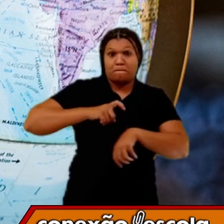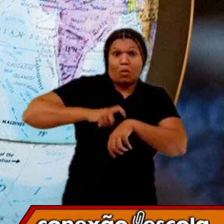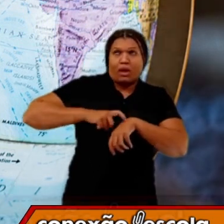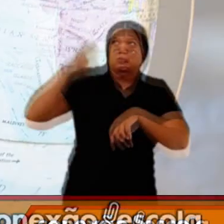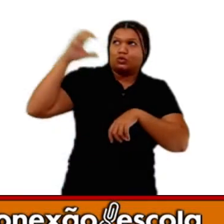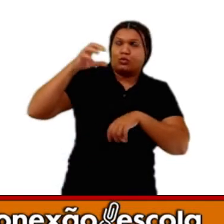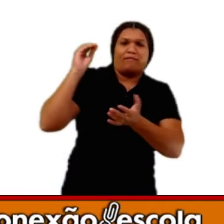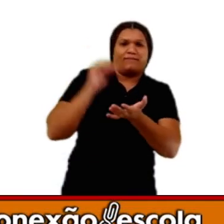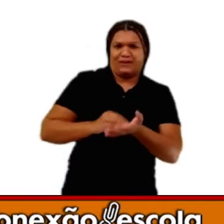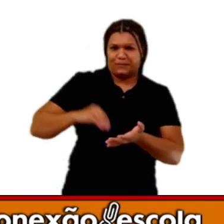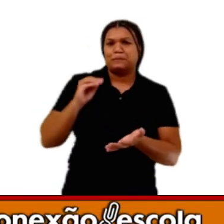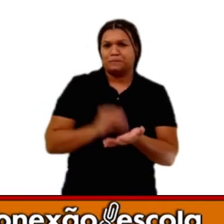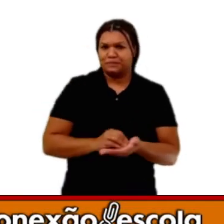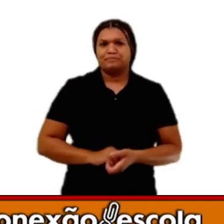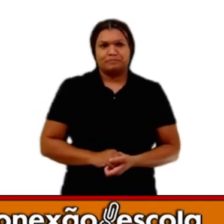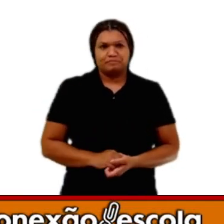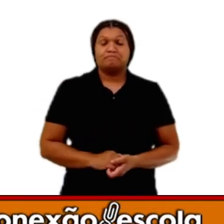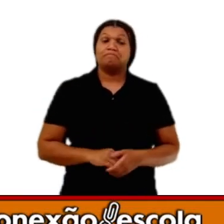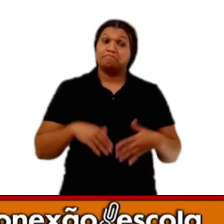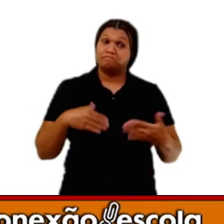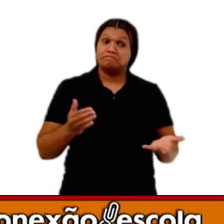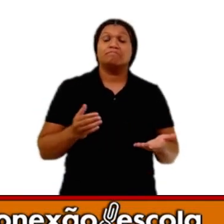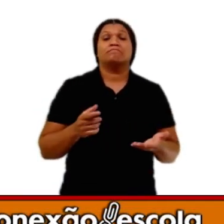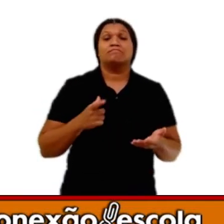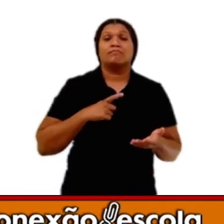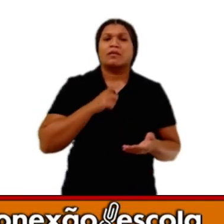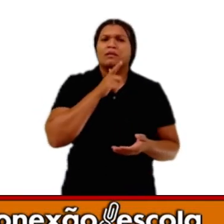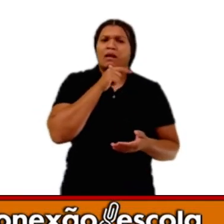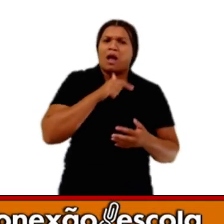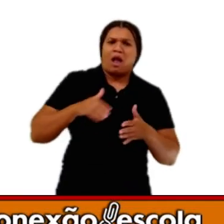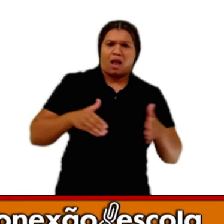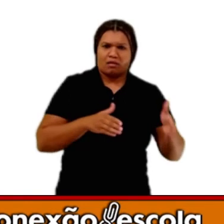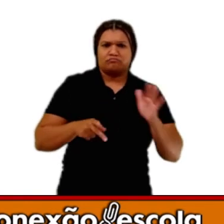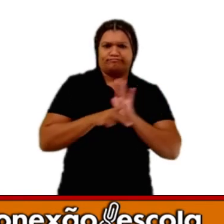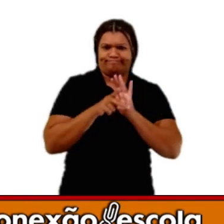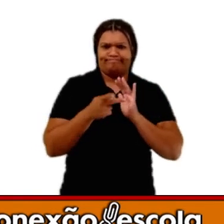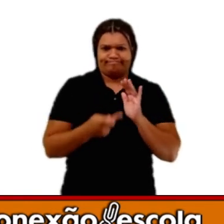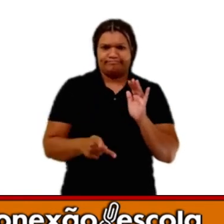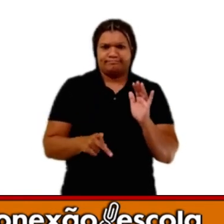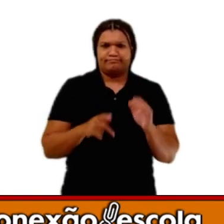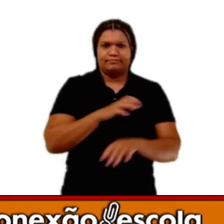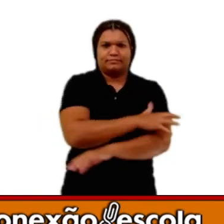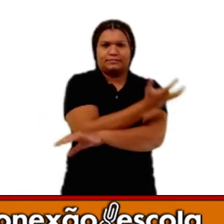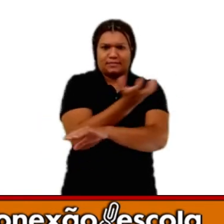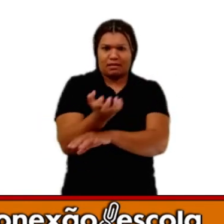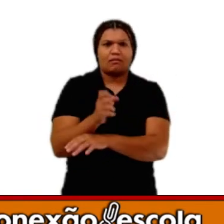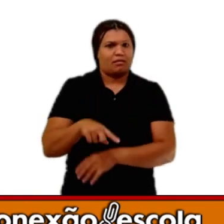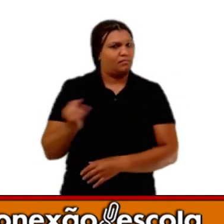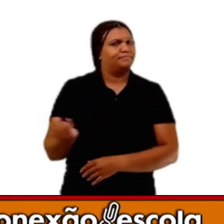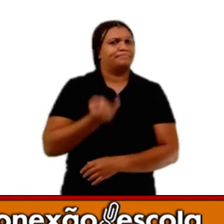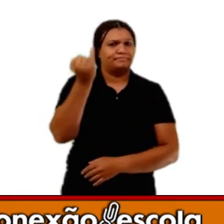Bom, a hidrografia do nosso cerrado é um ponto muito importante, porque o cerrado